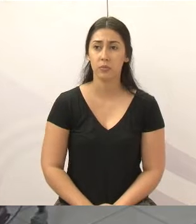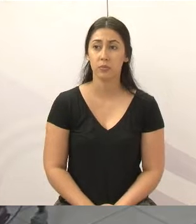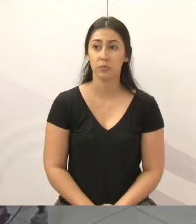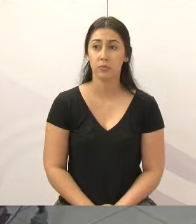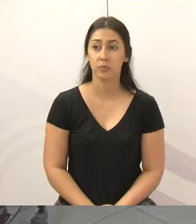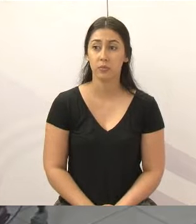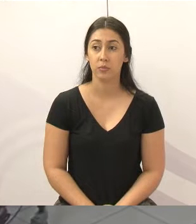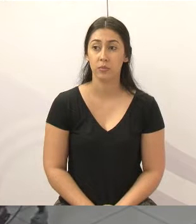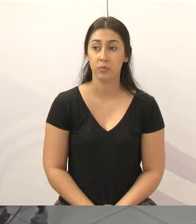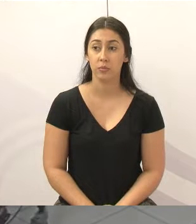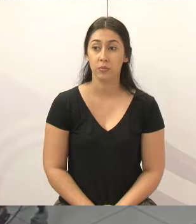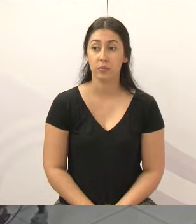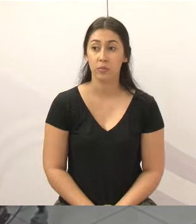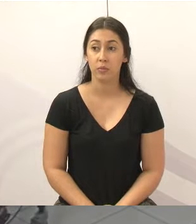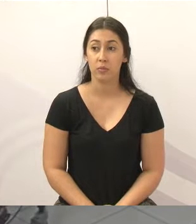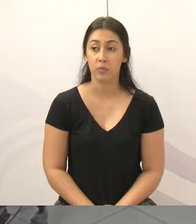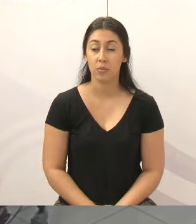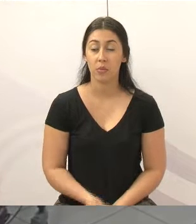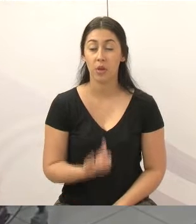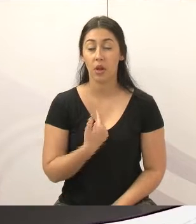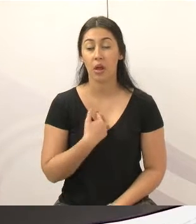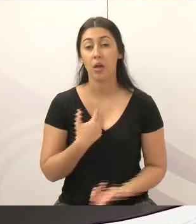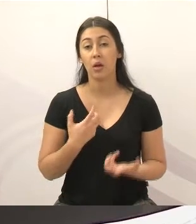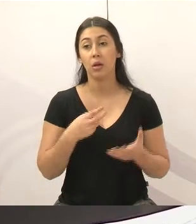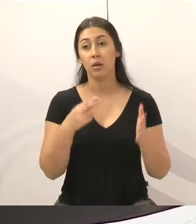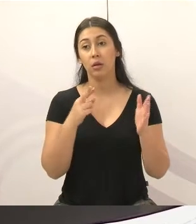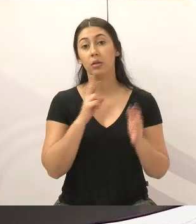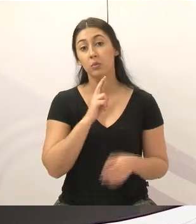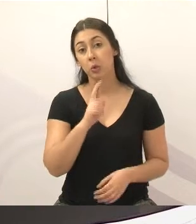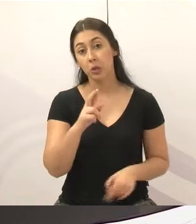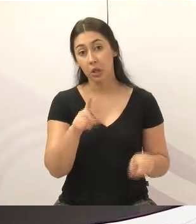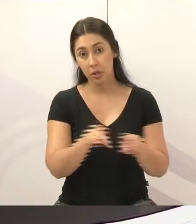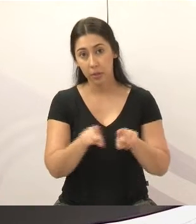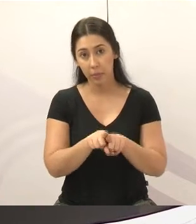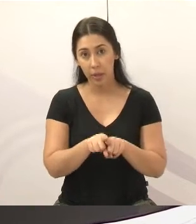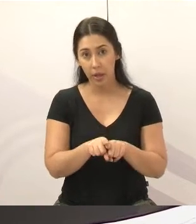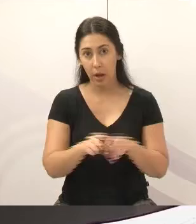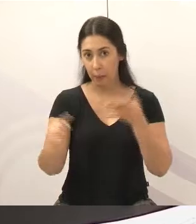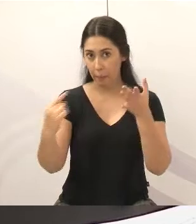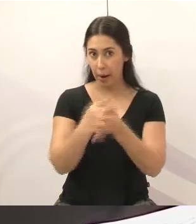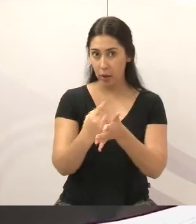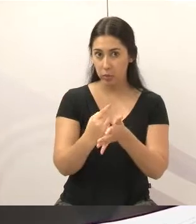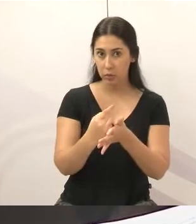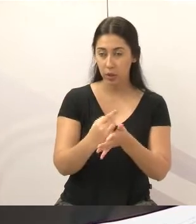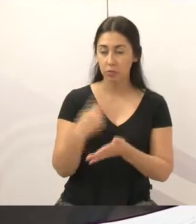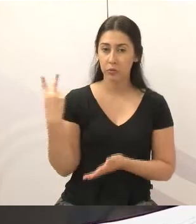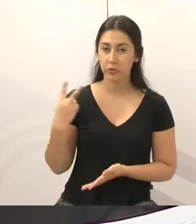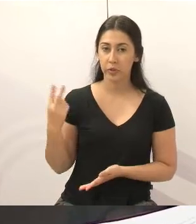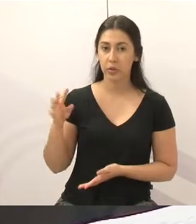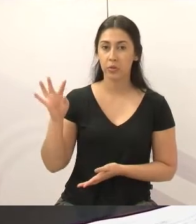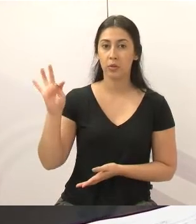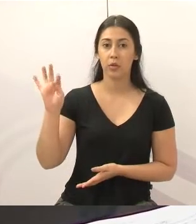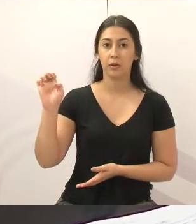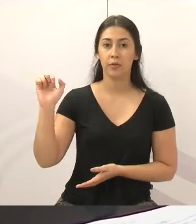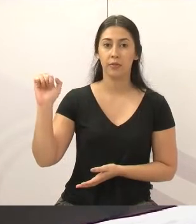Queria uma parte, vereador Patrícia, até para responder a pergunta que o vereador Fernando nos fez, de